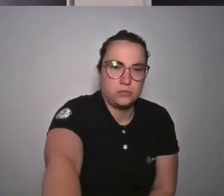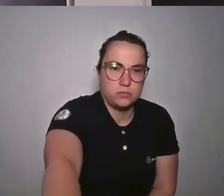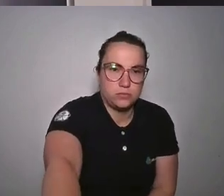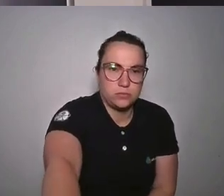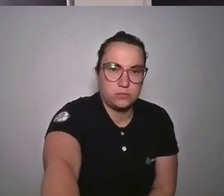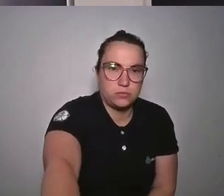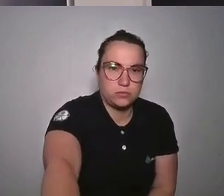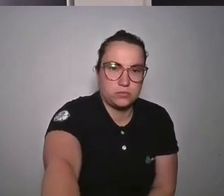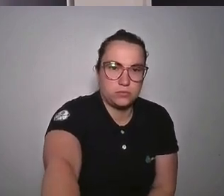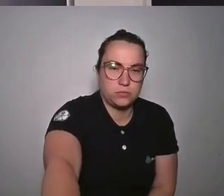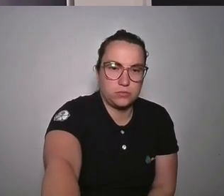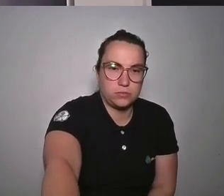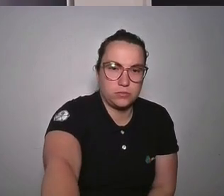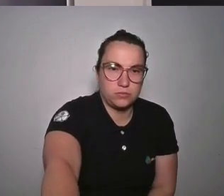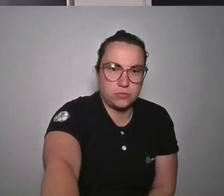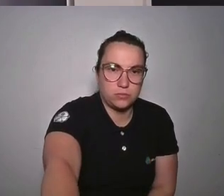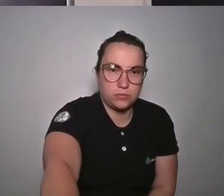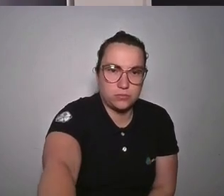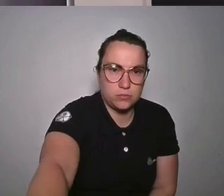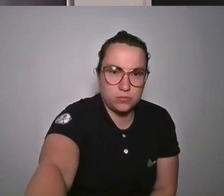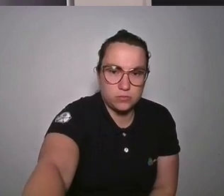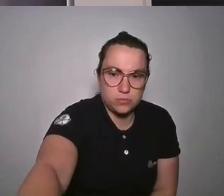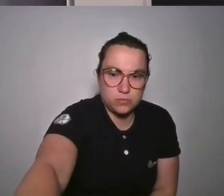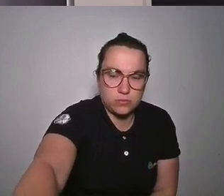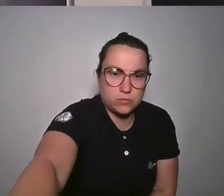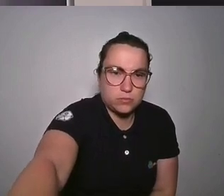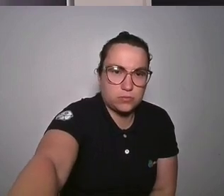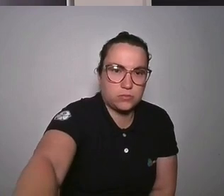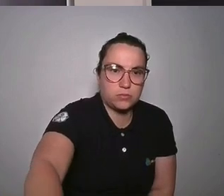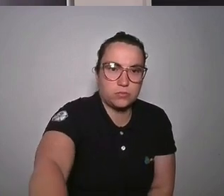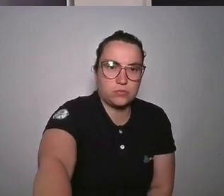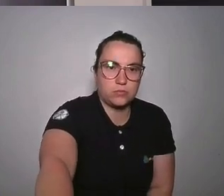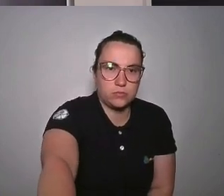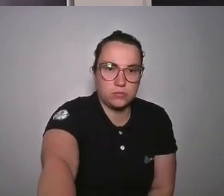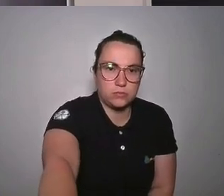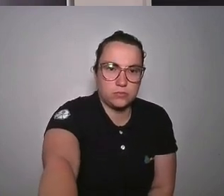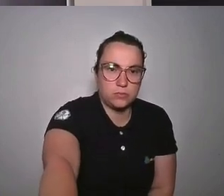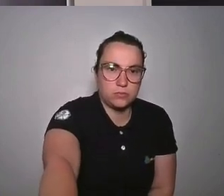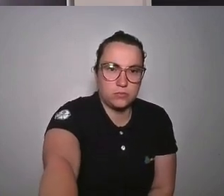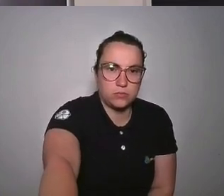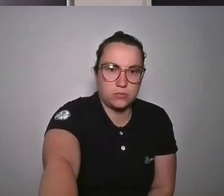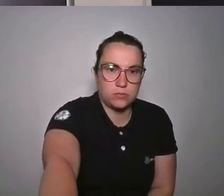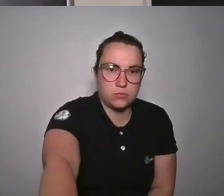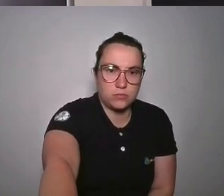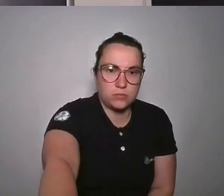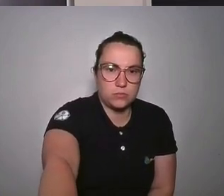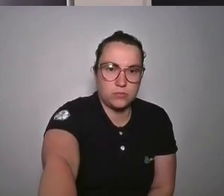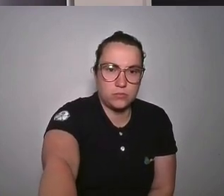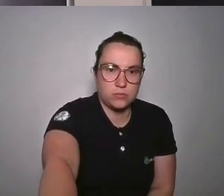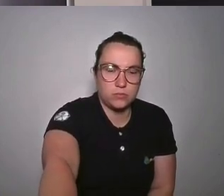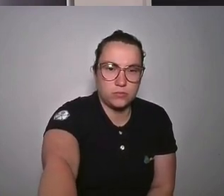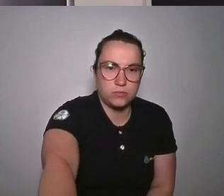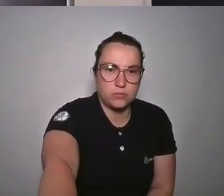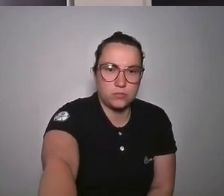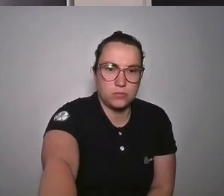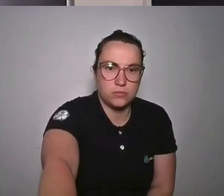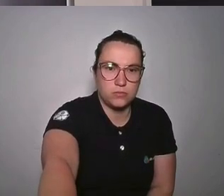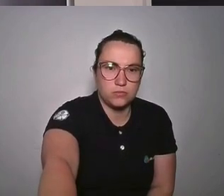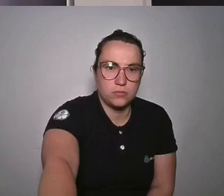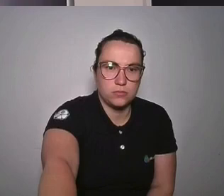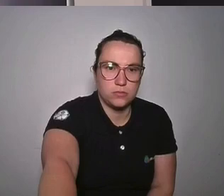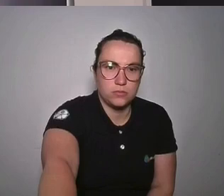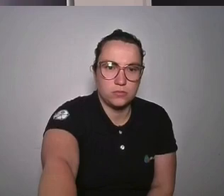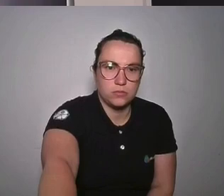A receita de capital foi estimada através da receita de transferência conforme previsão na PPA